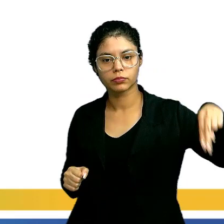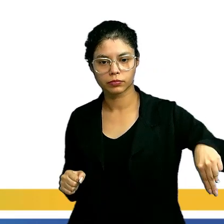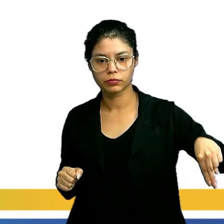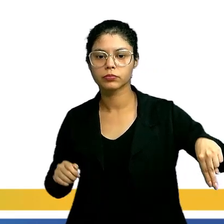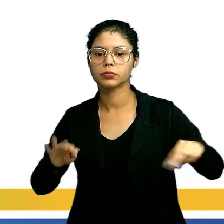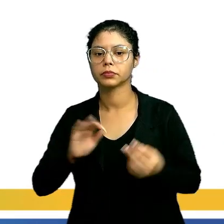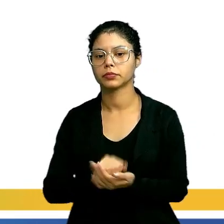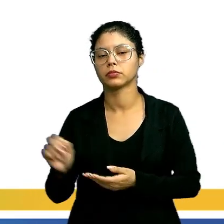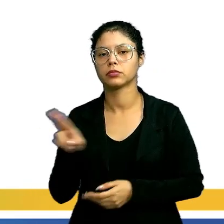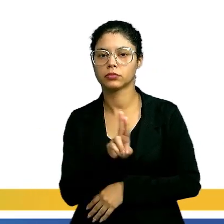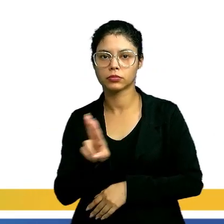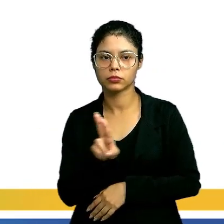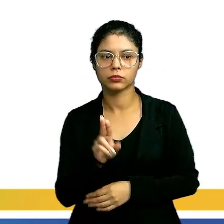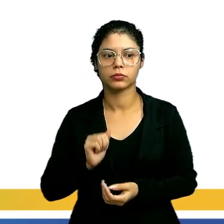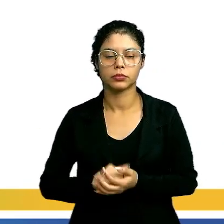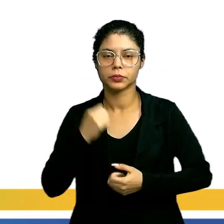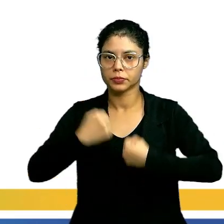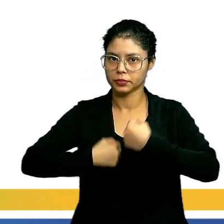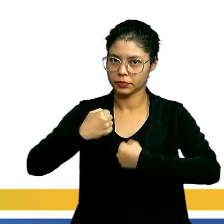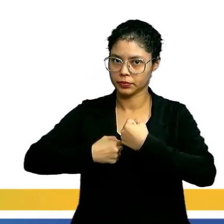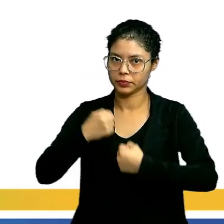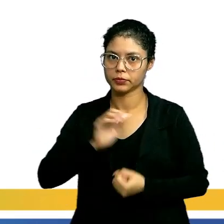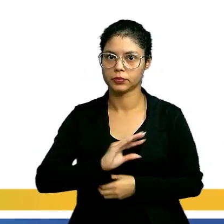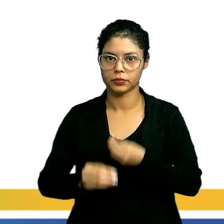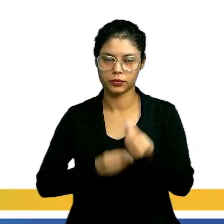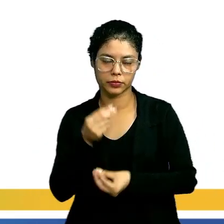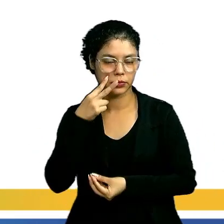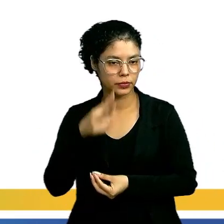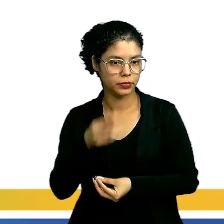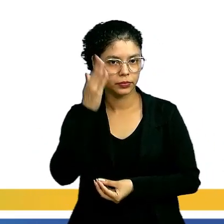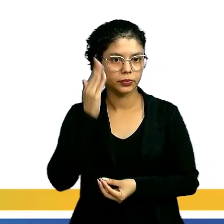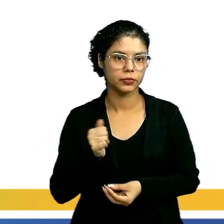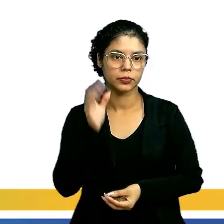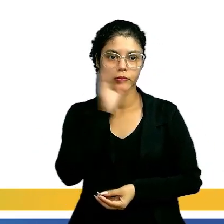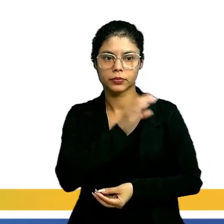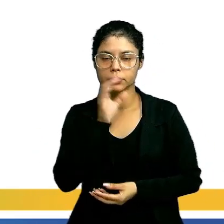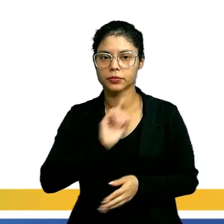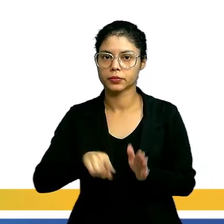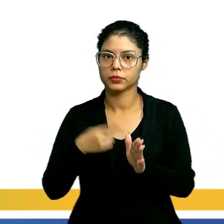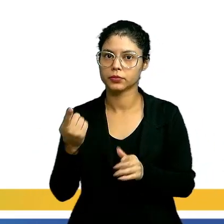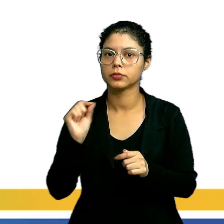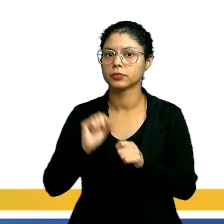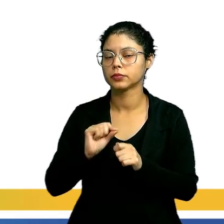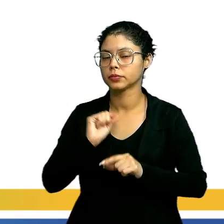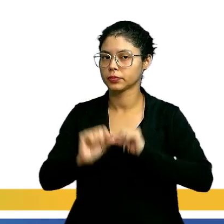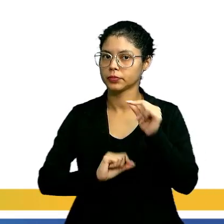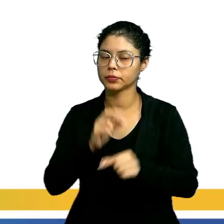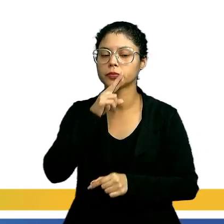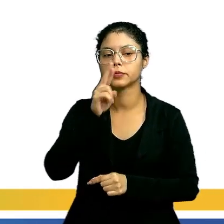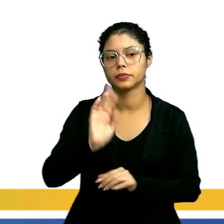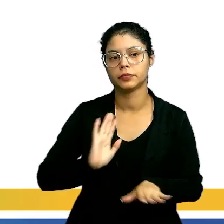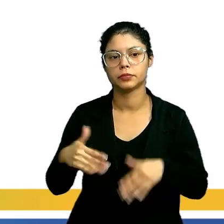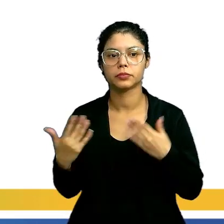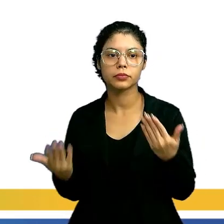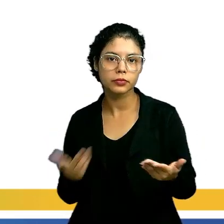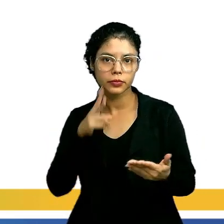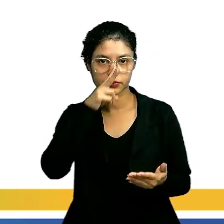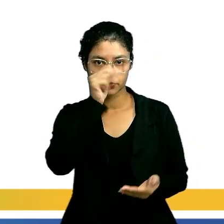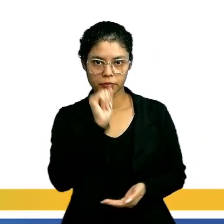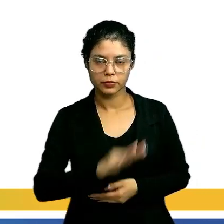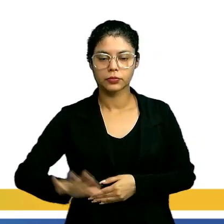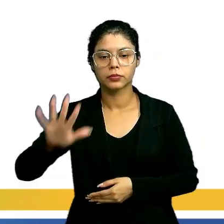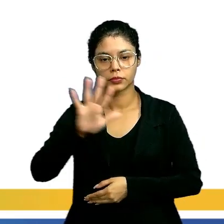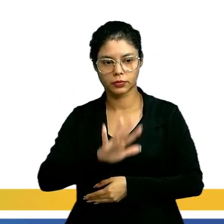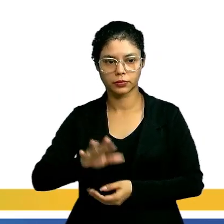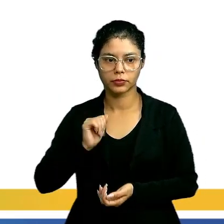consideração que essa é a nossa chamada força de atrito. Como queremos saber a aceleração, a primeira coisa que devemos fazer é calcular qual seria a força